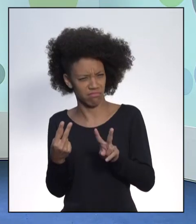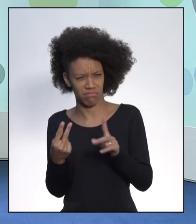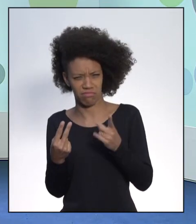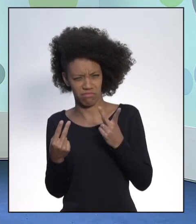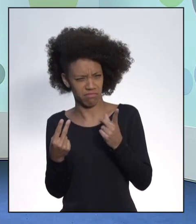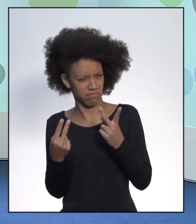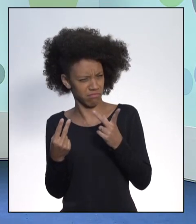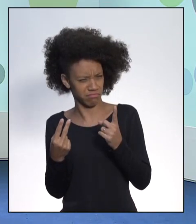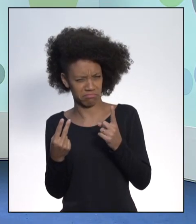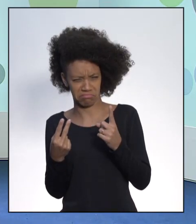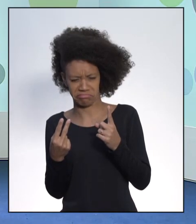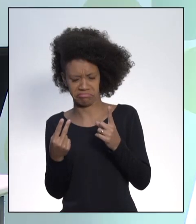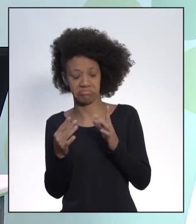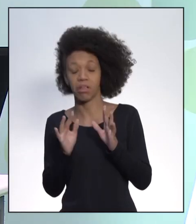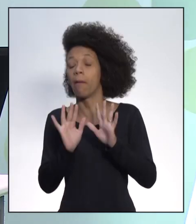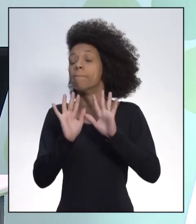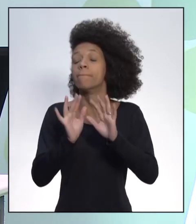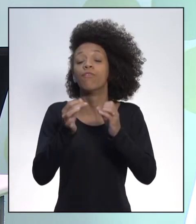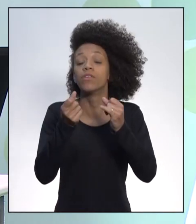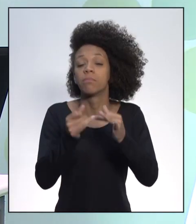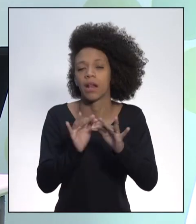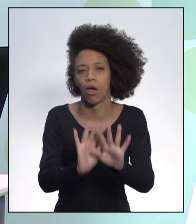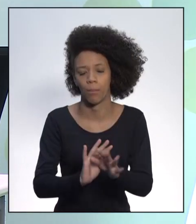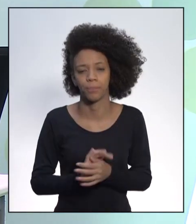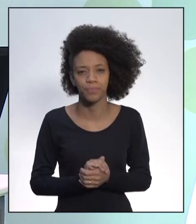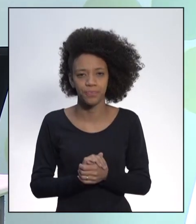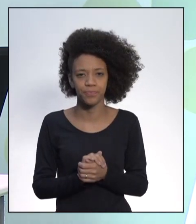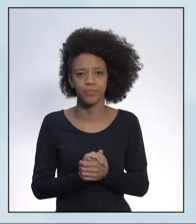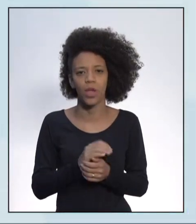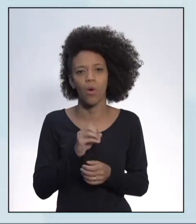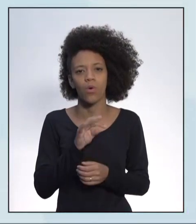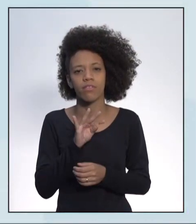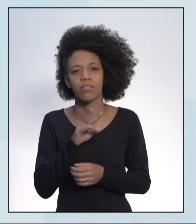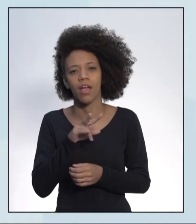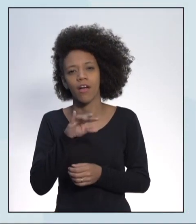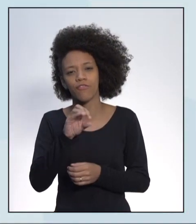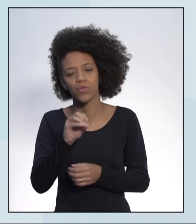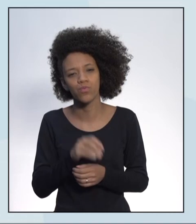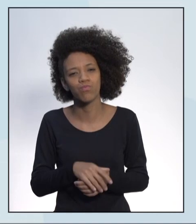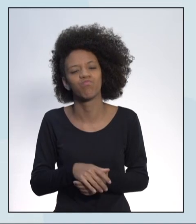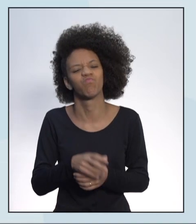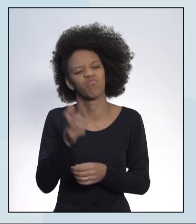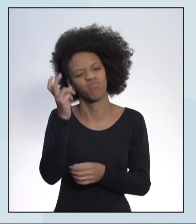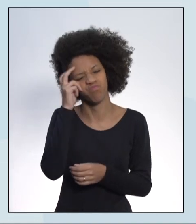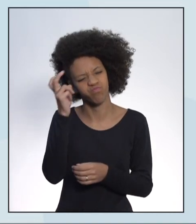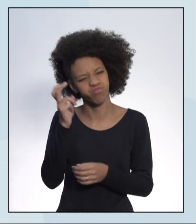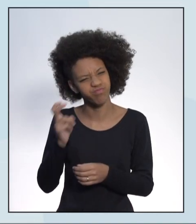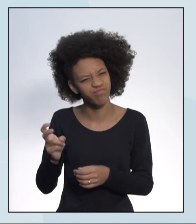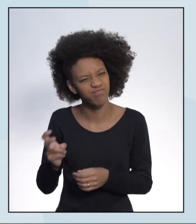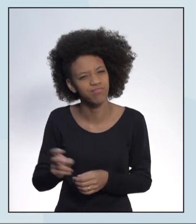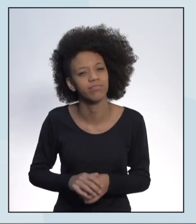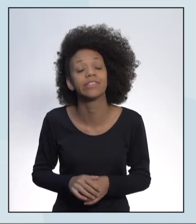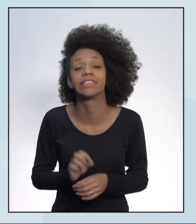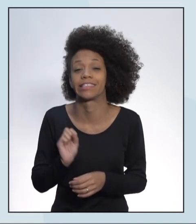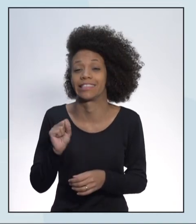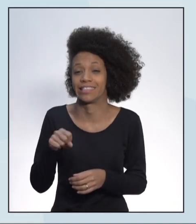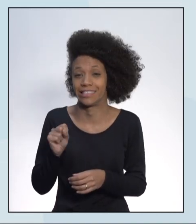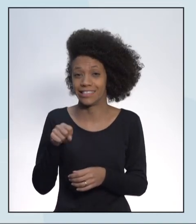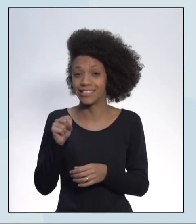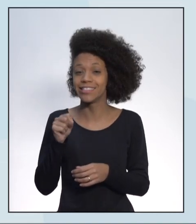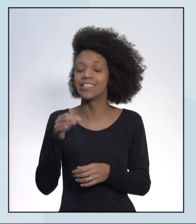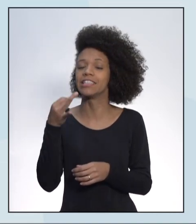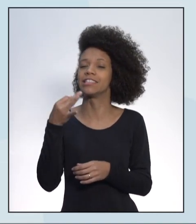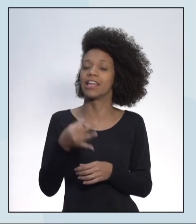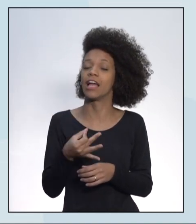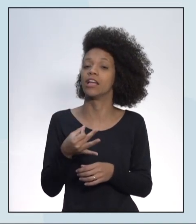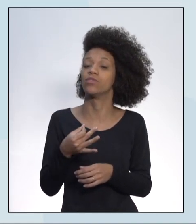É. Bom, vamos lá. Otávio, garoto muito esperto. Sim, pessoal, ele está